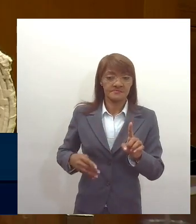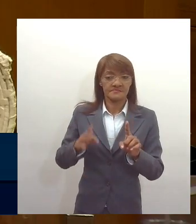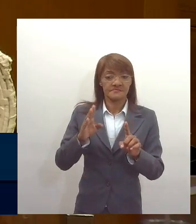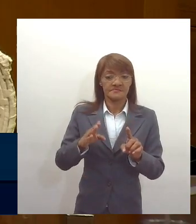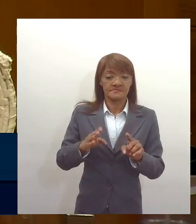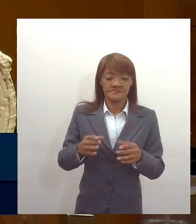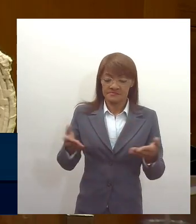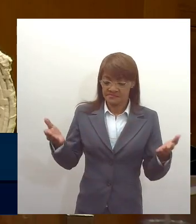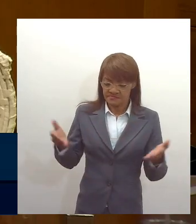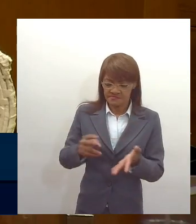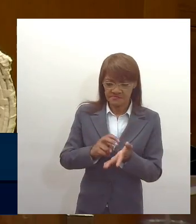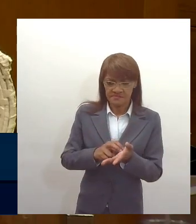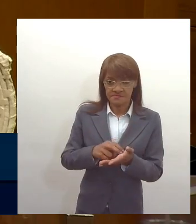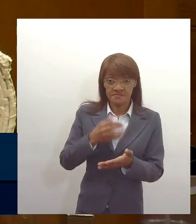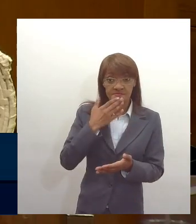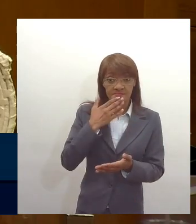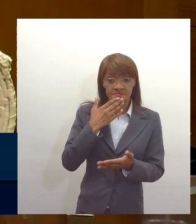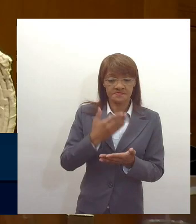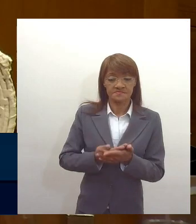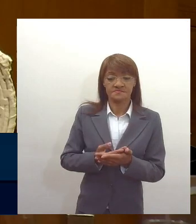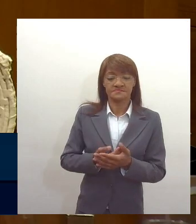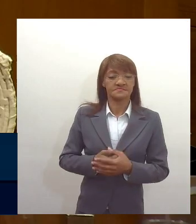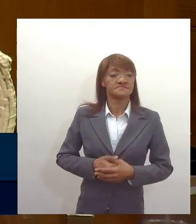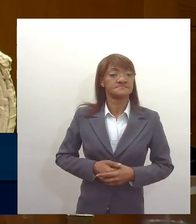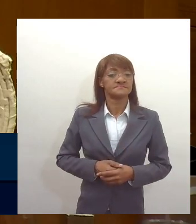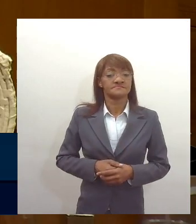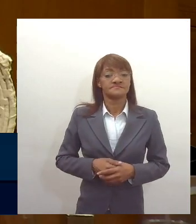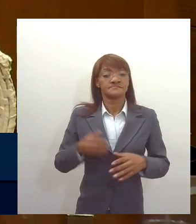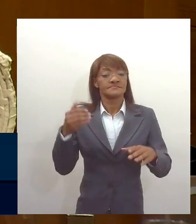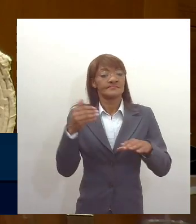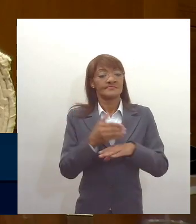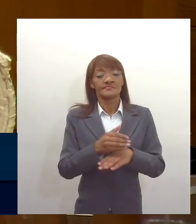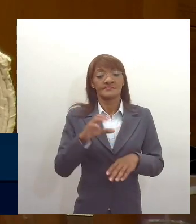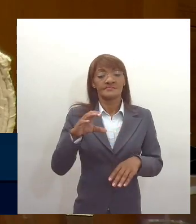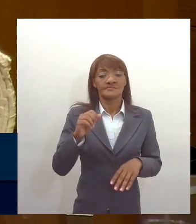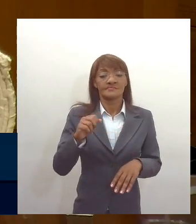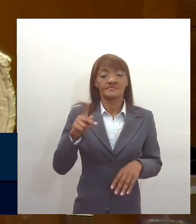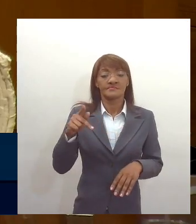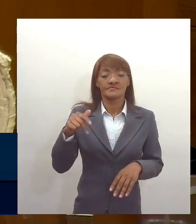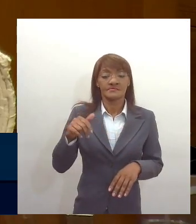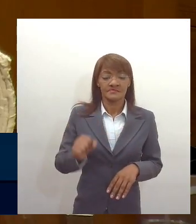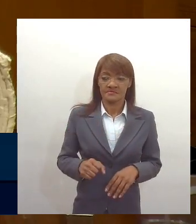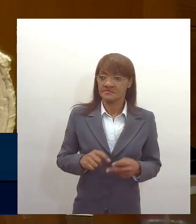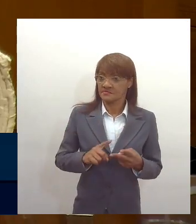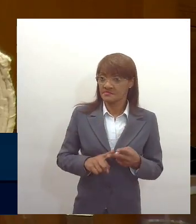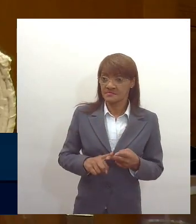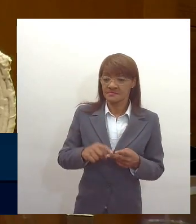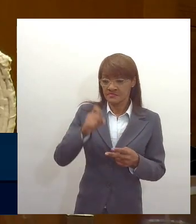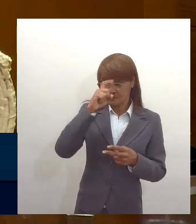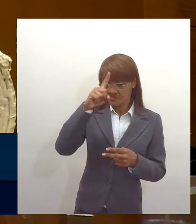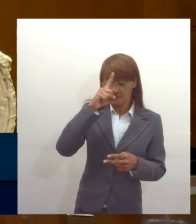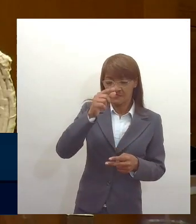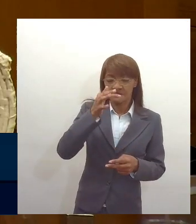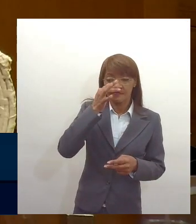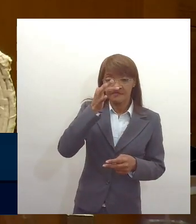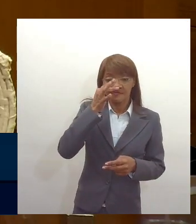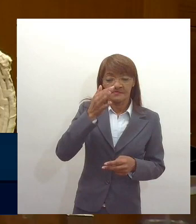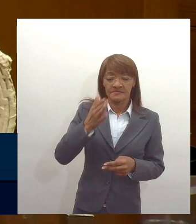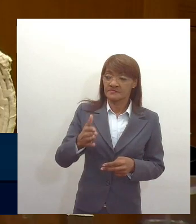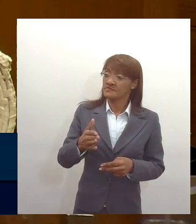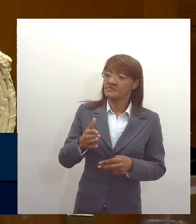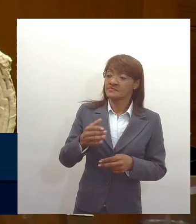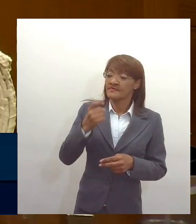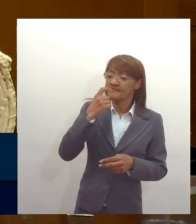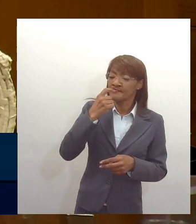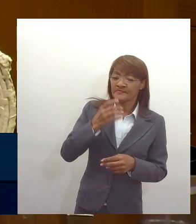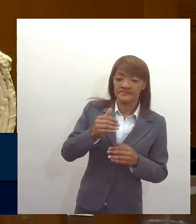o CAPES AD3 Primavera, que fica localizado lá no